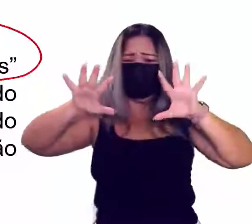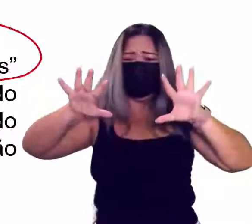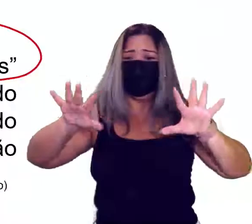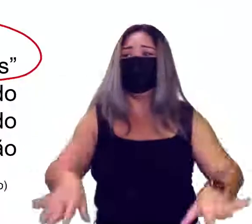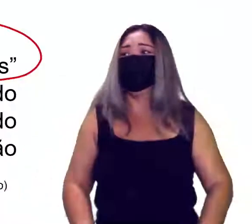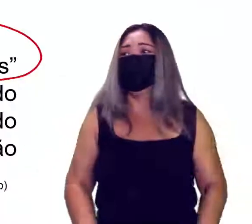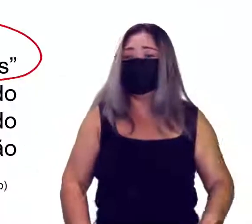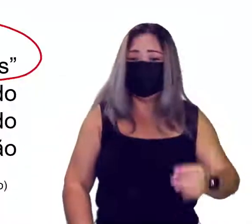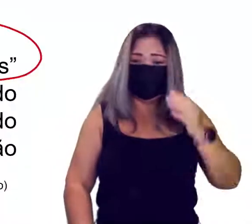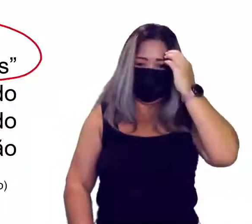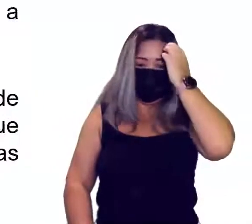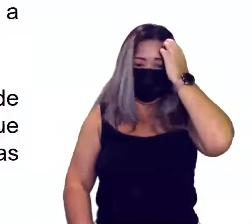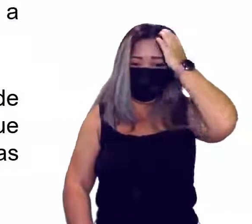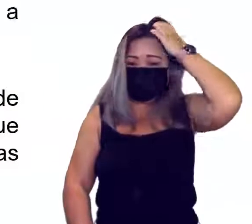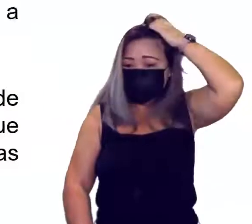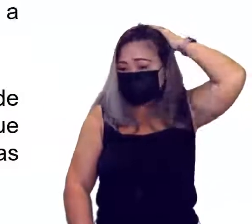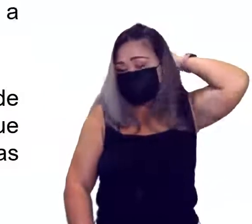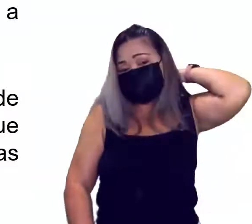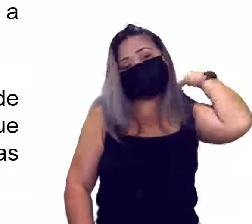Continuando.